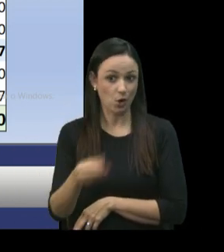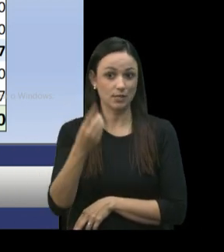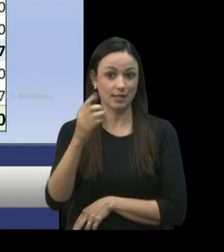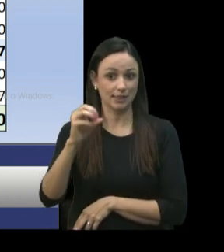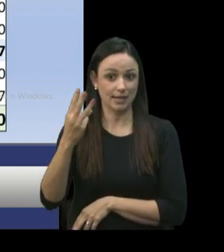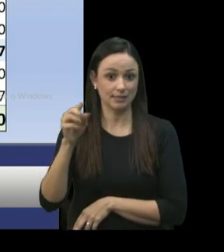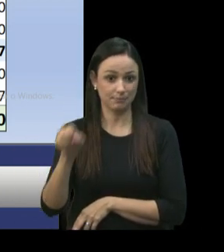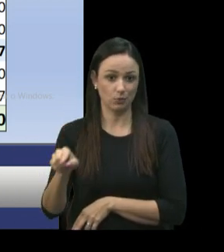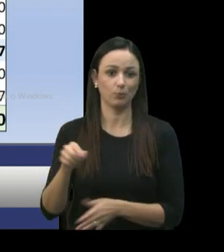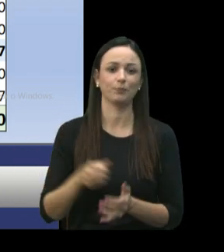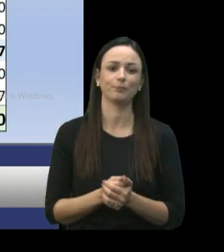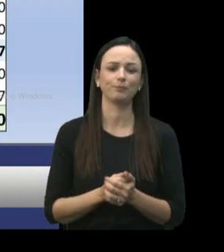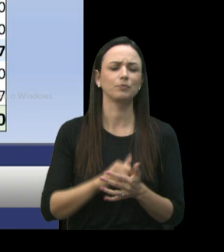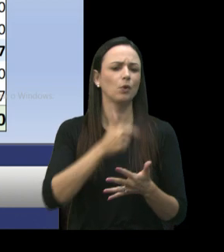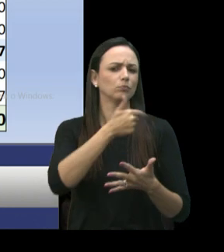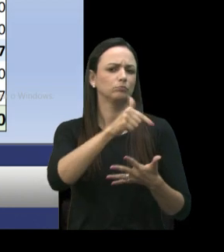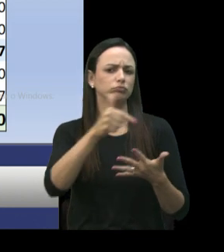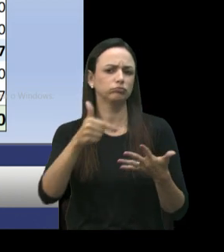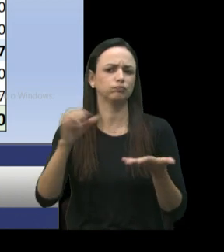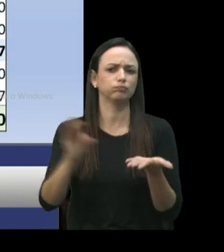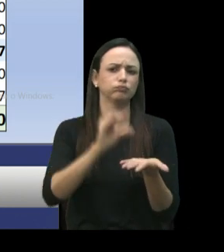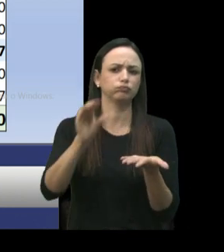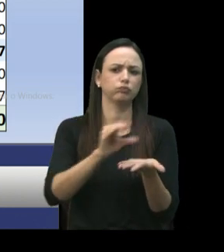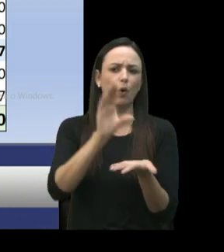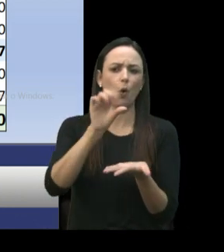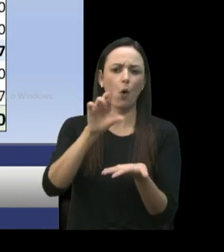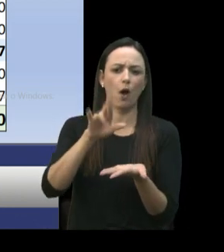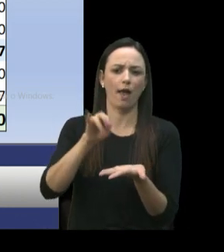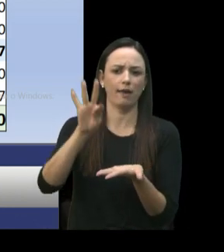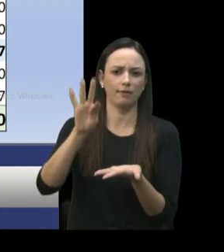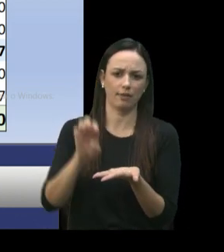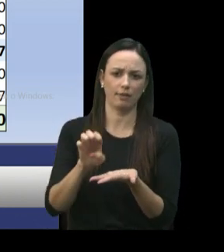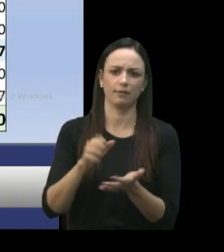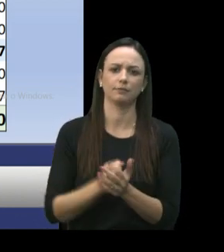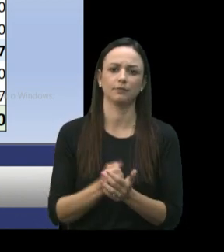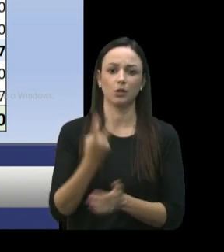476.103.000. Outras receitas correntes,